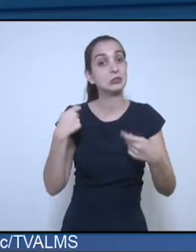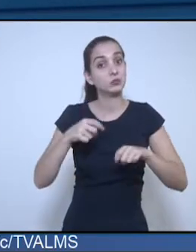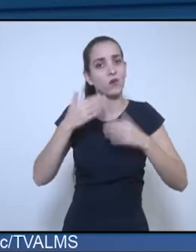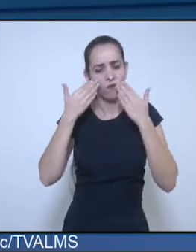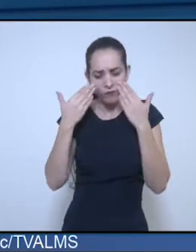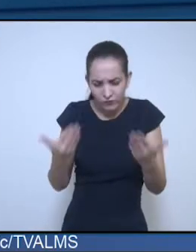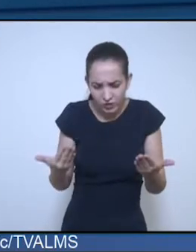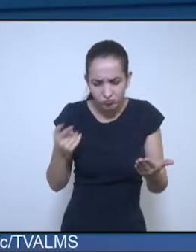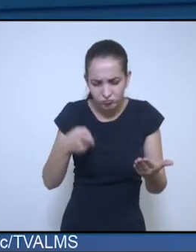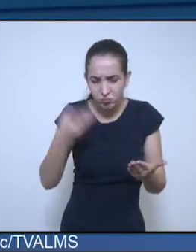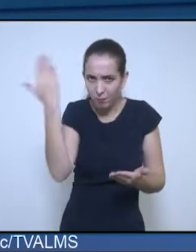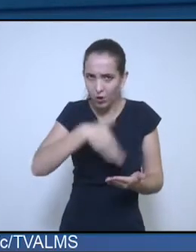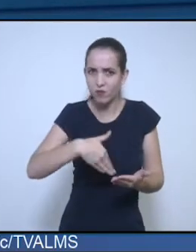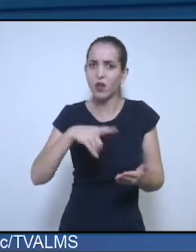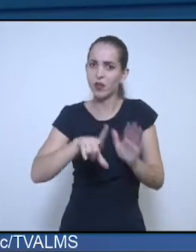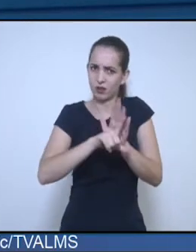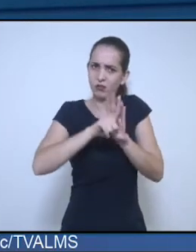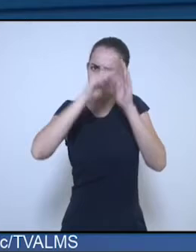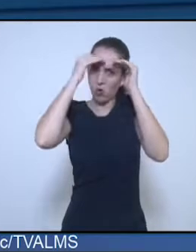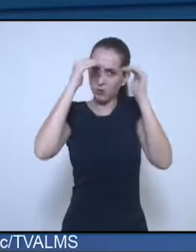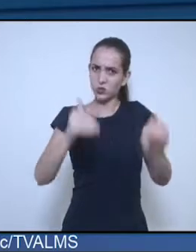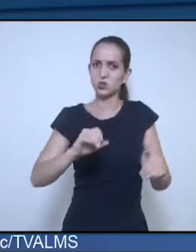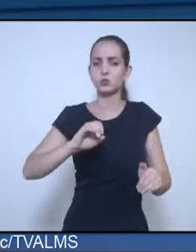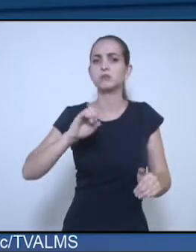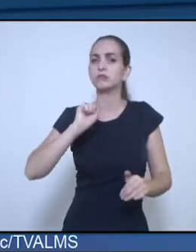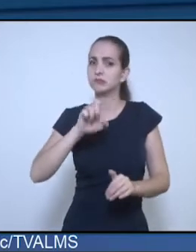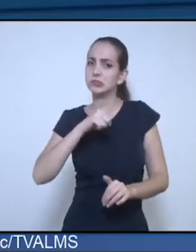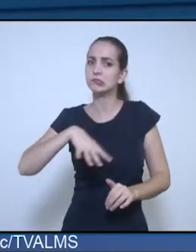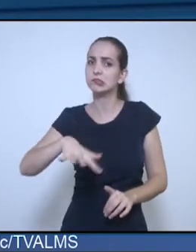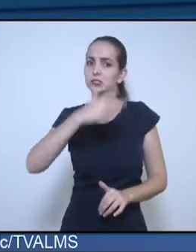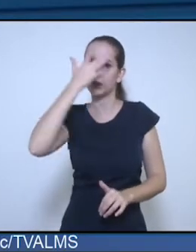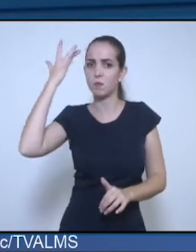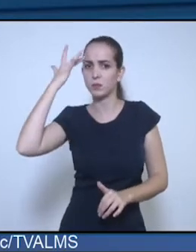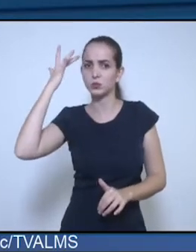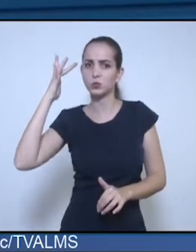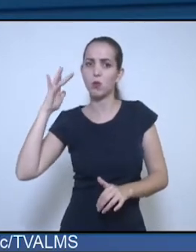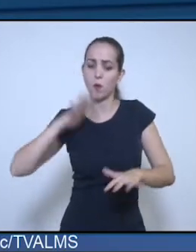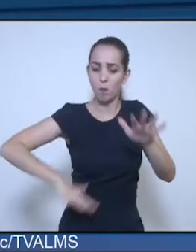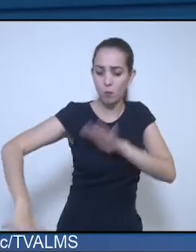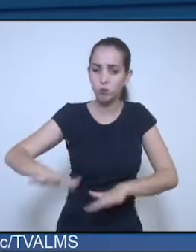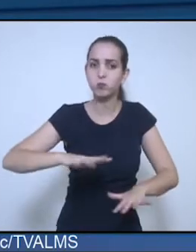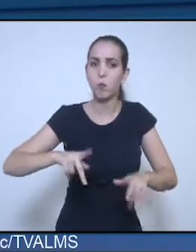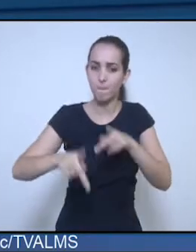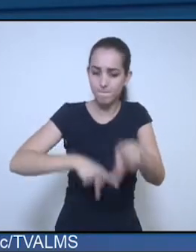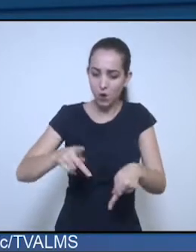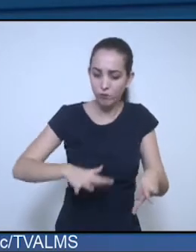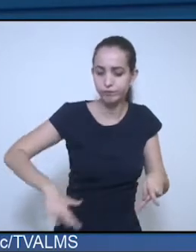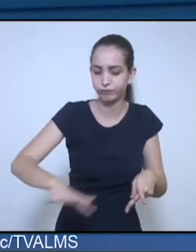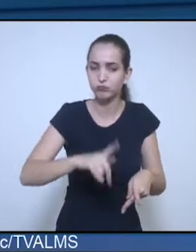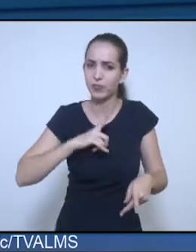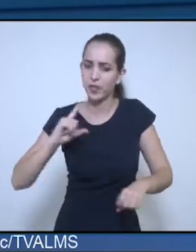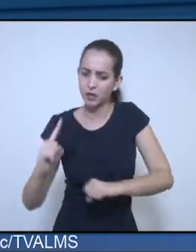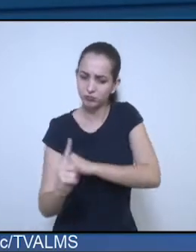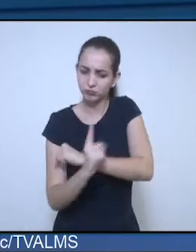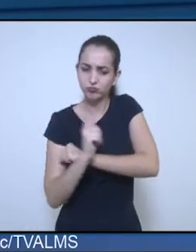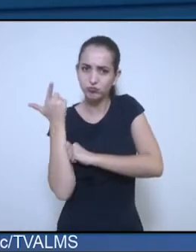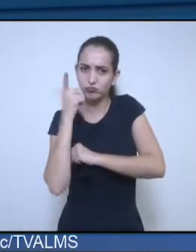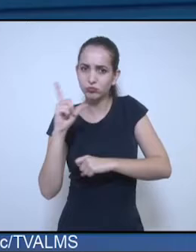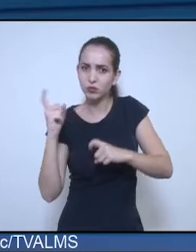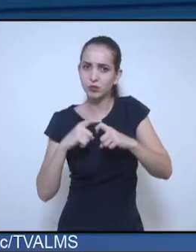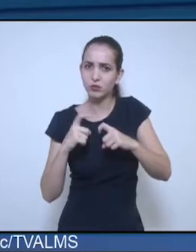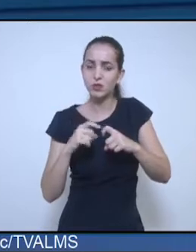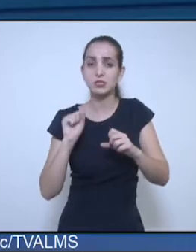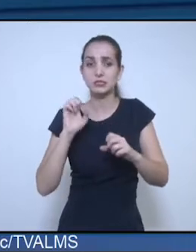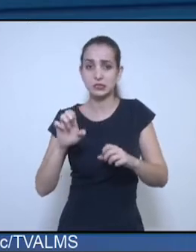sendo cumpridas, se realmente a população está sendo atendida, se os órgãos públicos